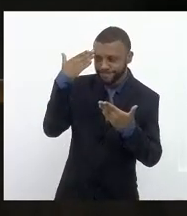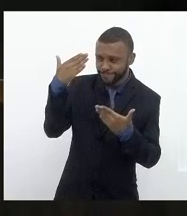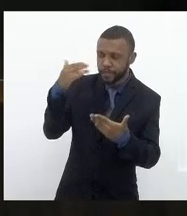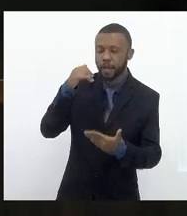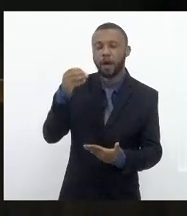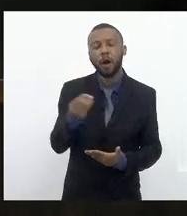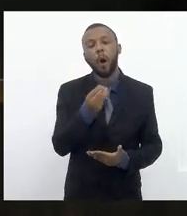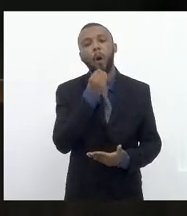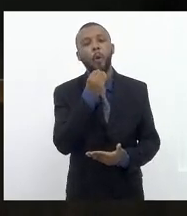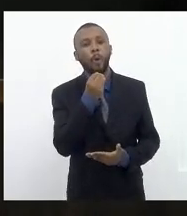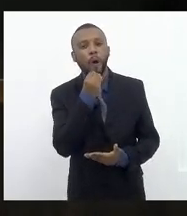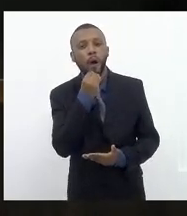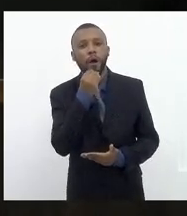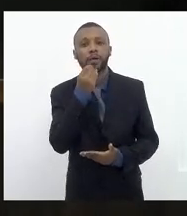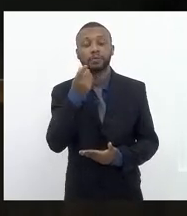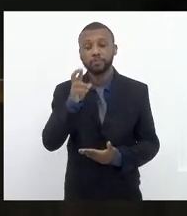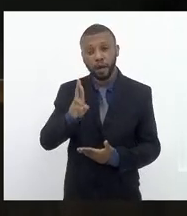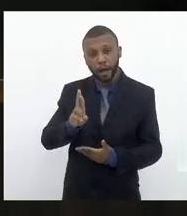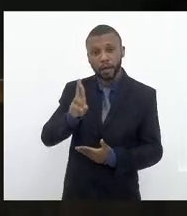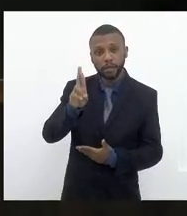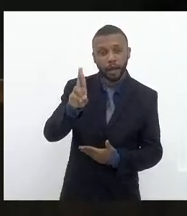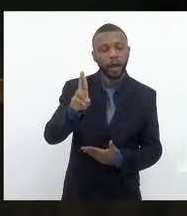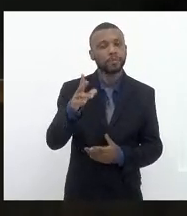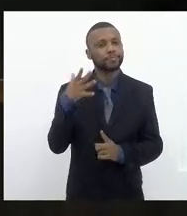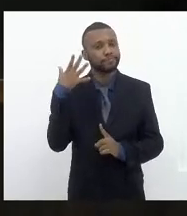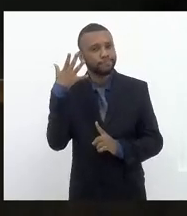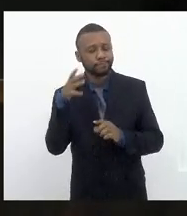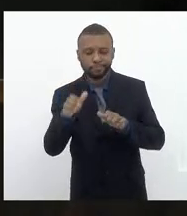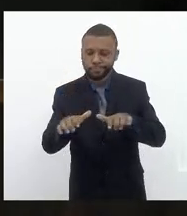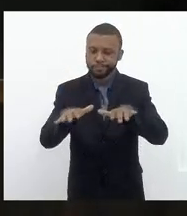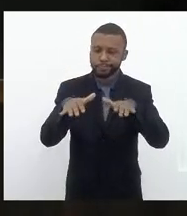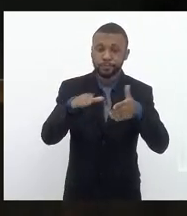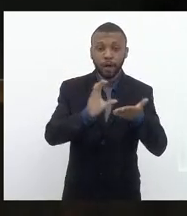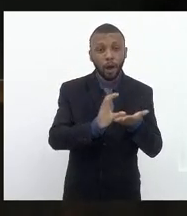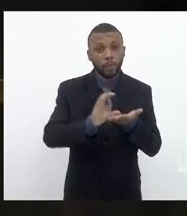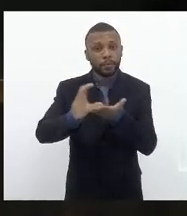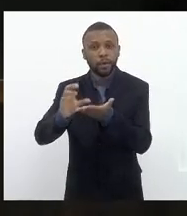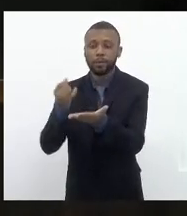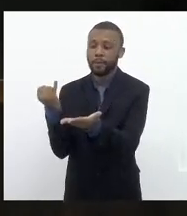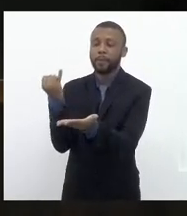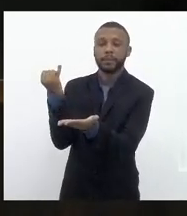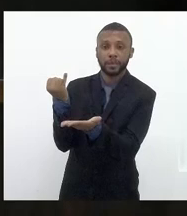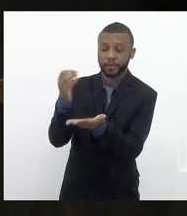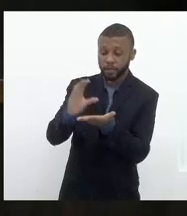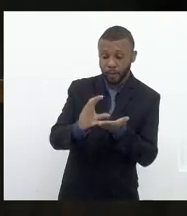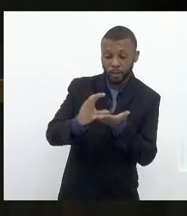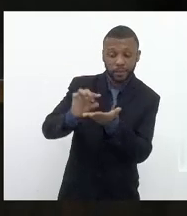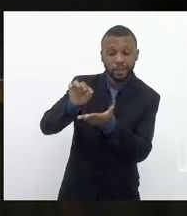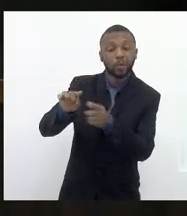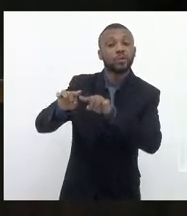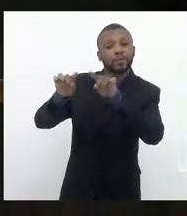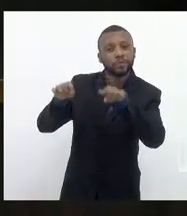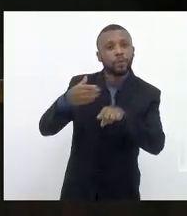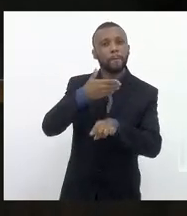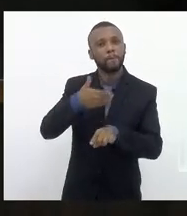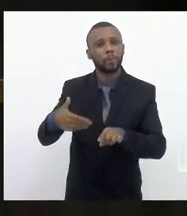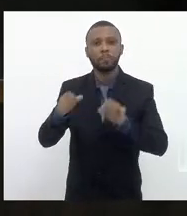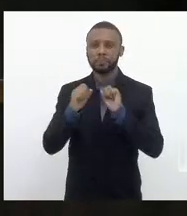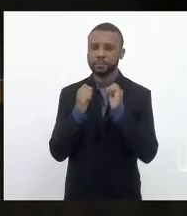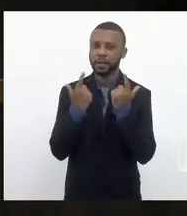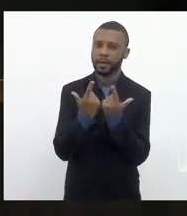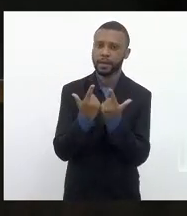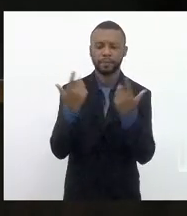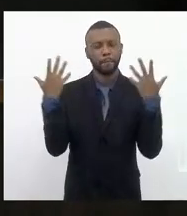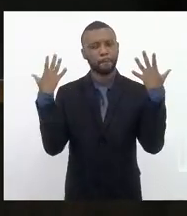poder presidir uma sessão como essa está à frente uma comissão tão relevante como a condição de servidor de ponto e sacada Obrigado pela confiança